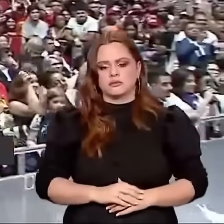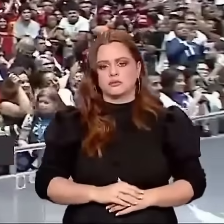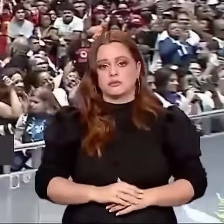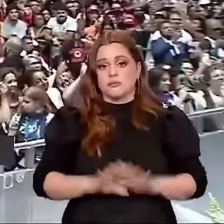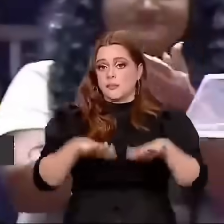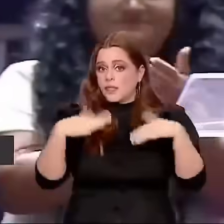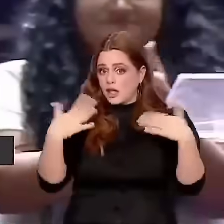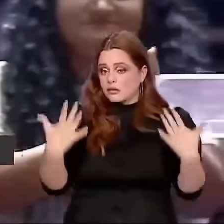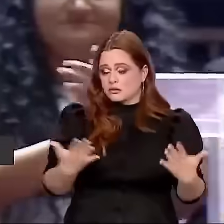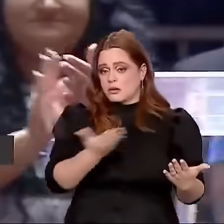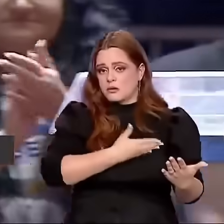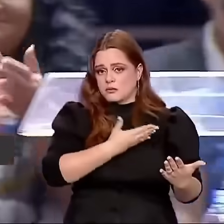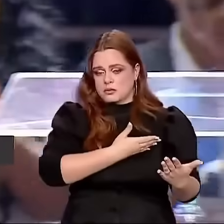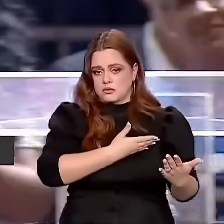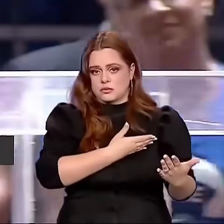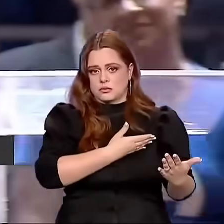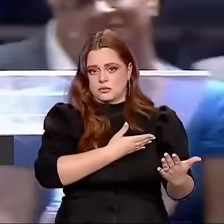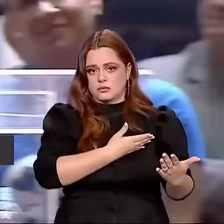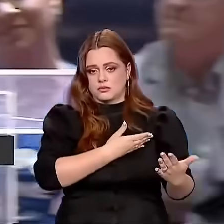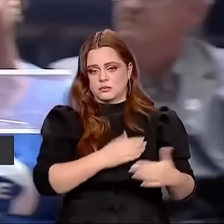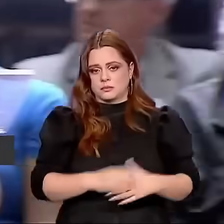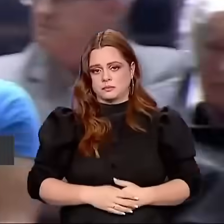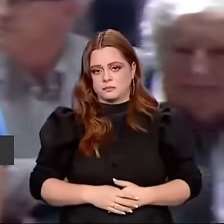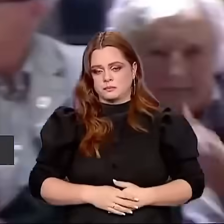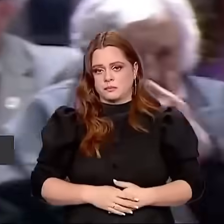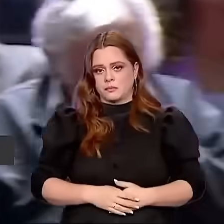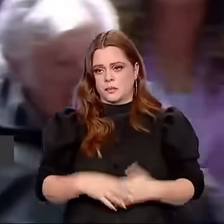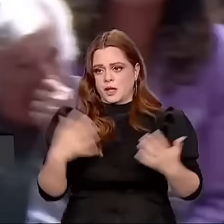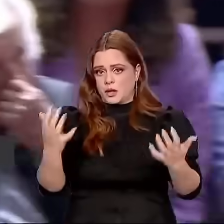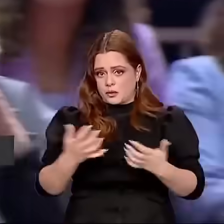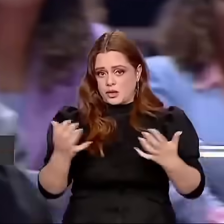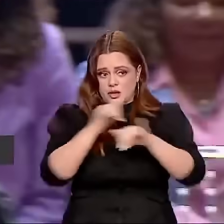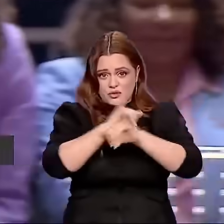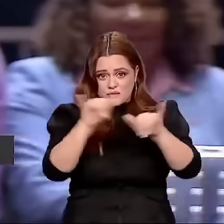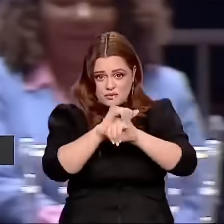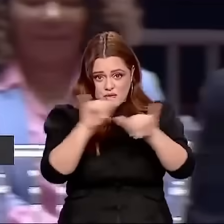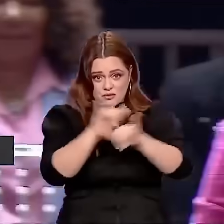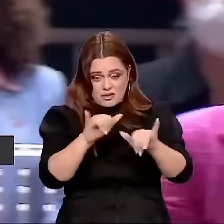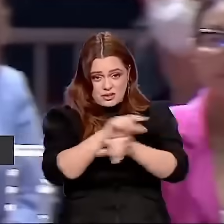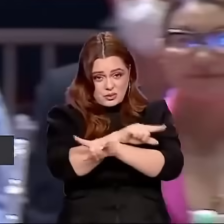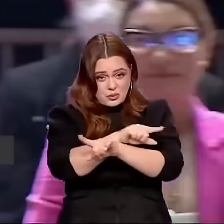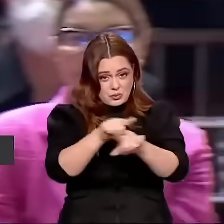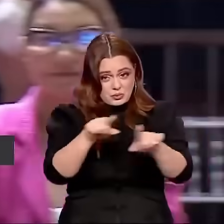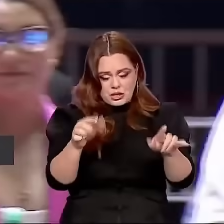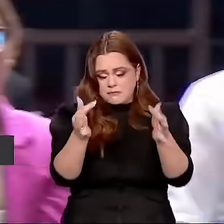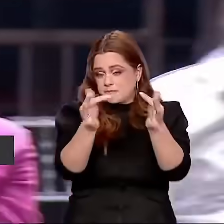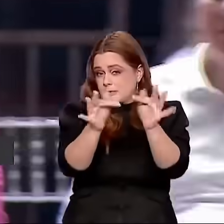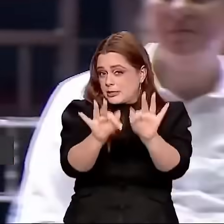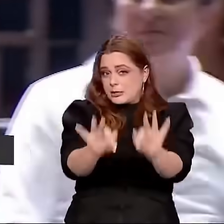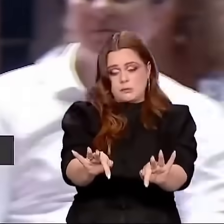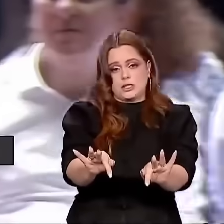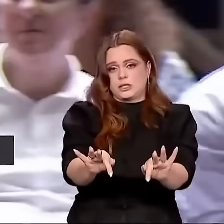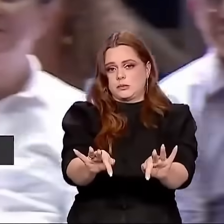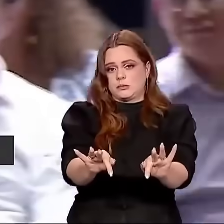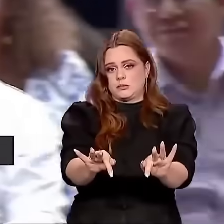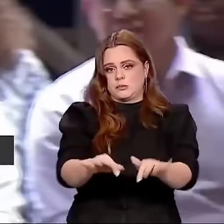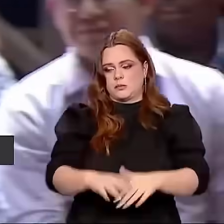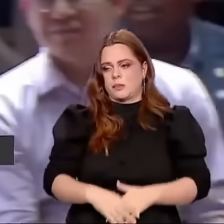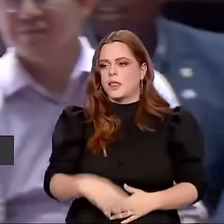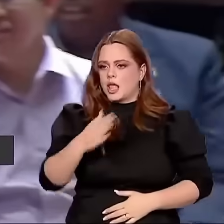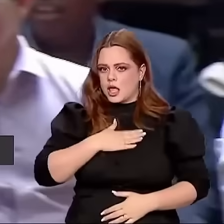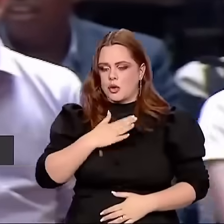Por isso, companheiros e companheiras, eu queria dizer para vocês uma coisa simples.